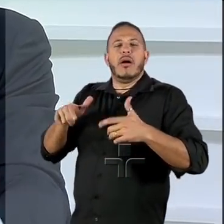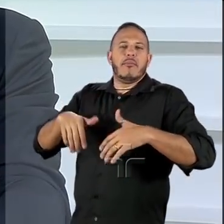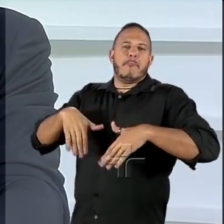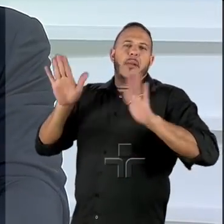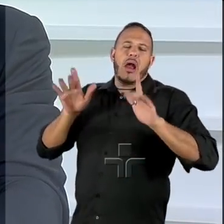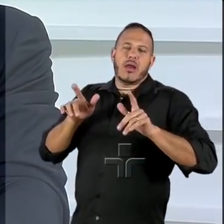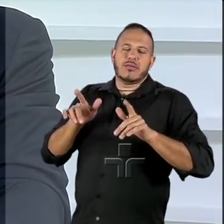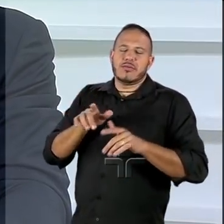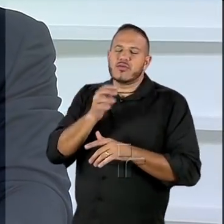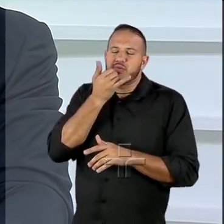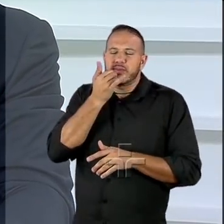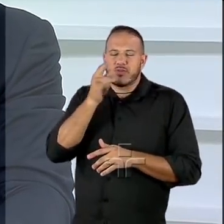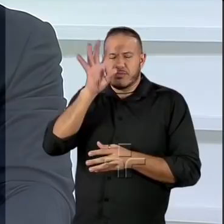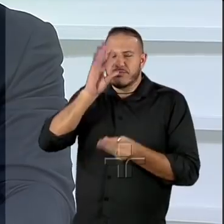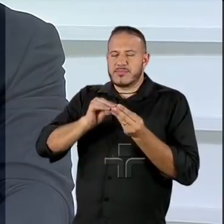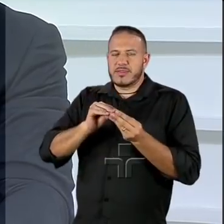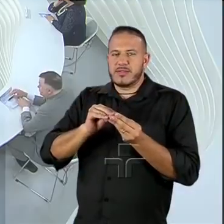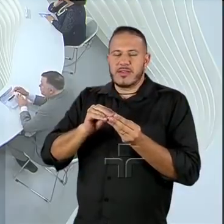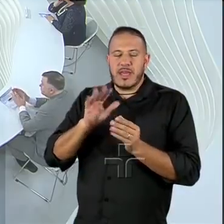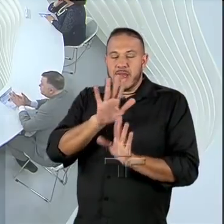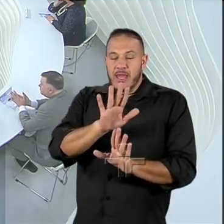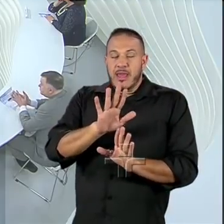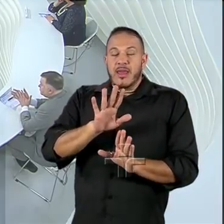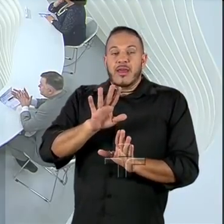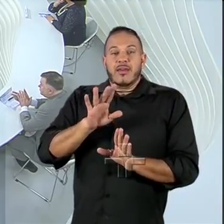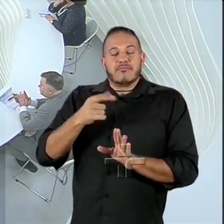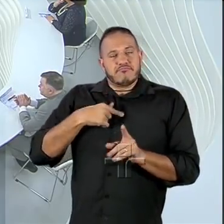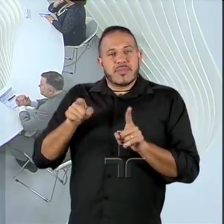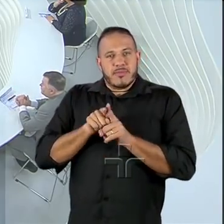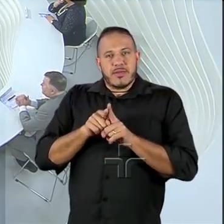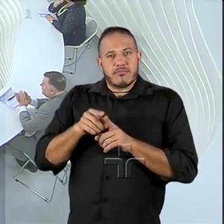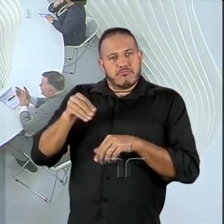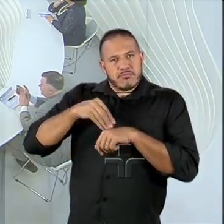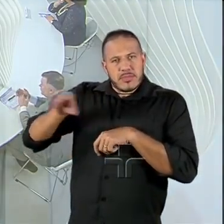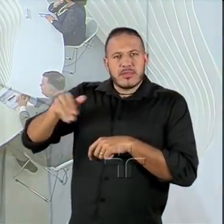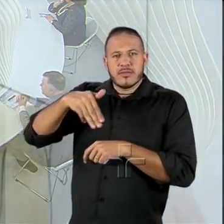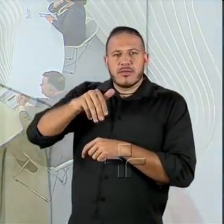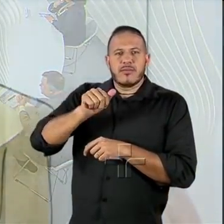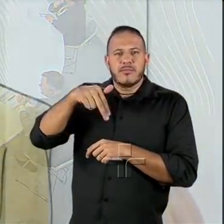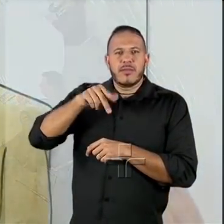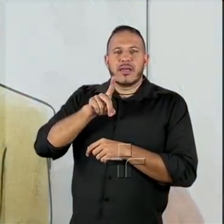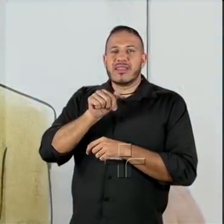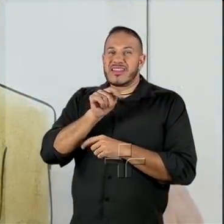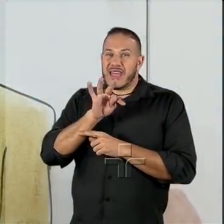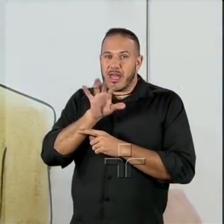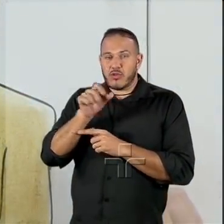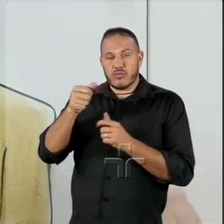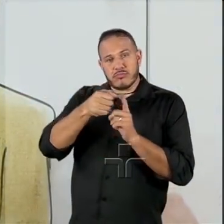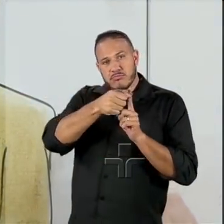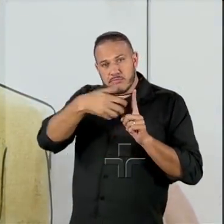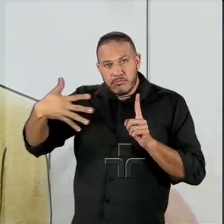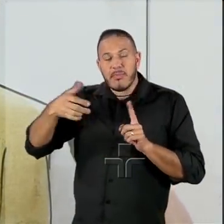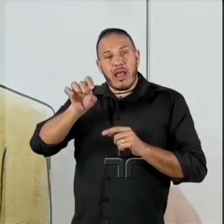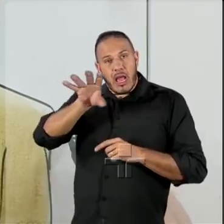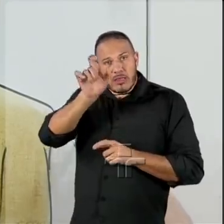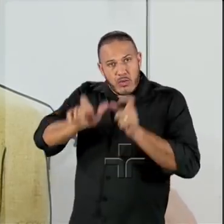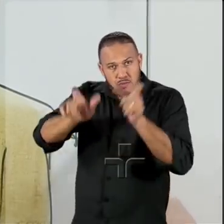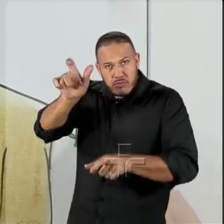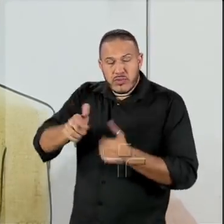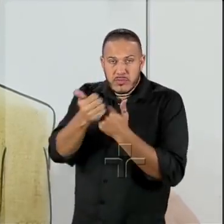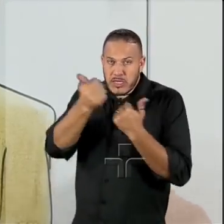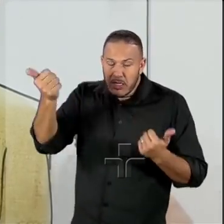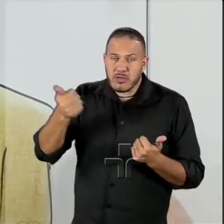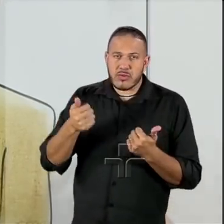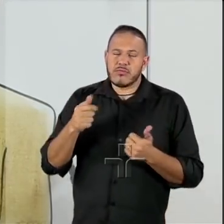só fechando, pensar em mandato para os ministros, porque eles são uma burocracia não eleita, então eu acho que